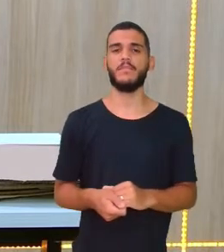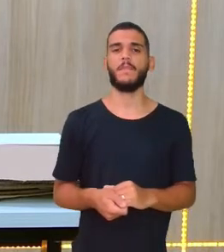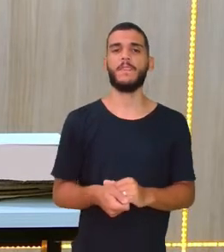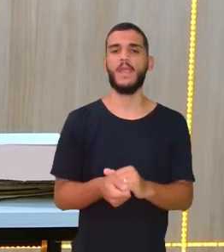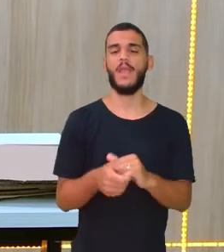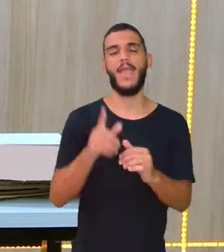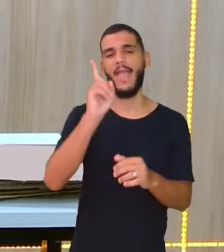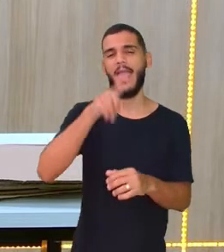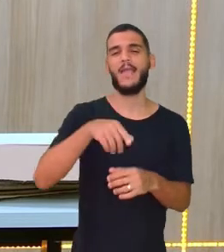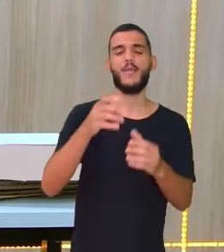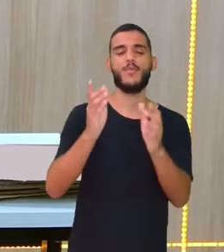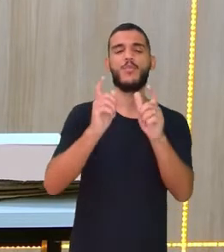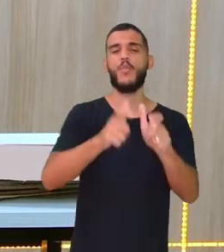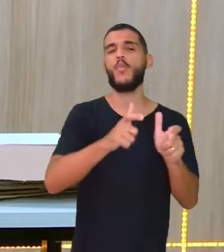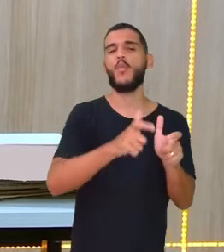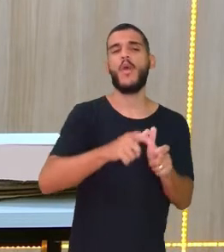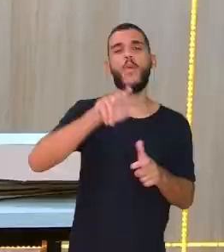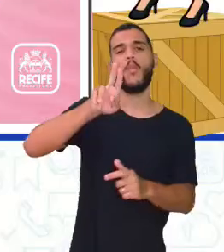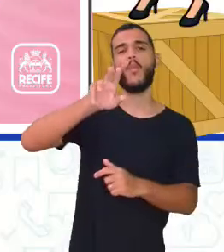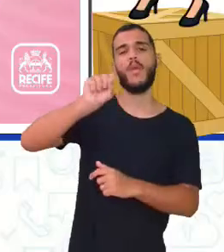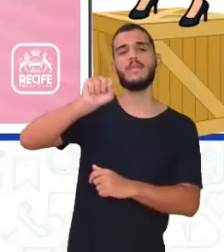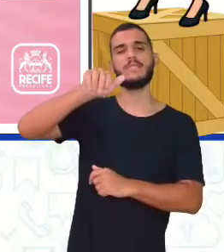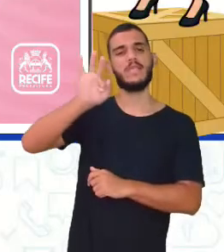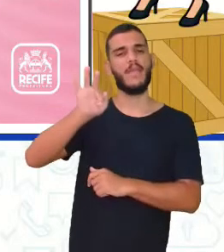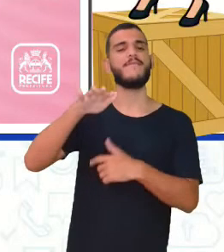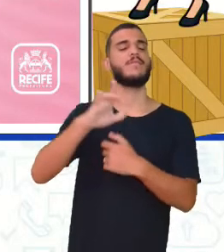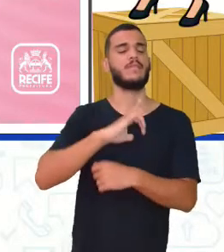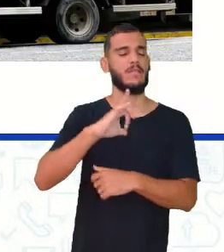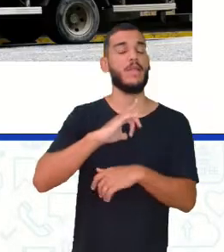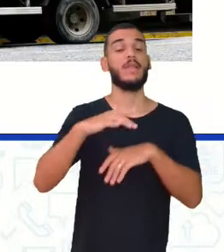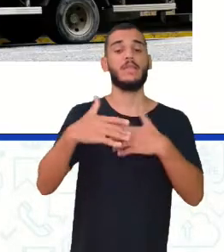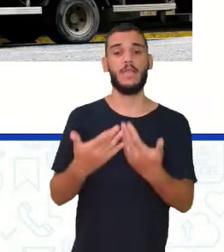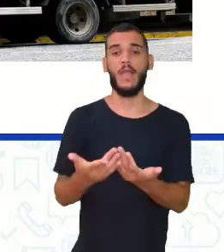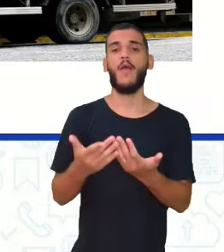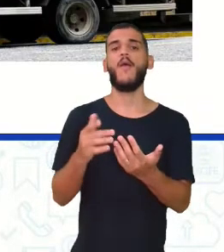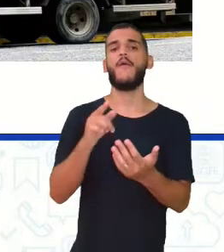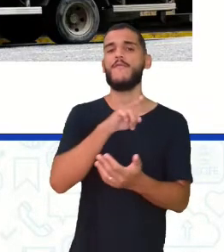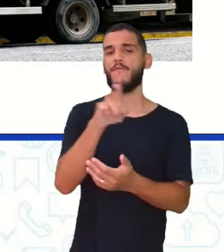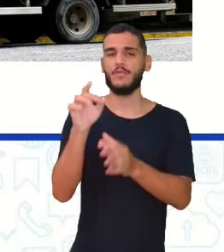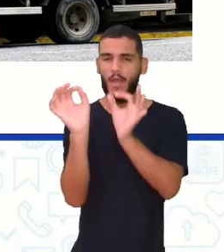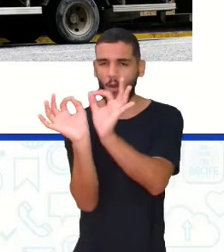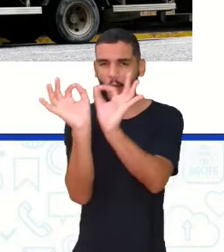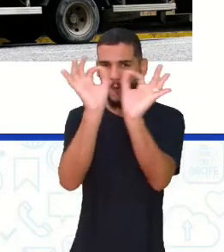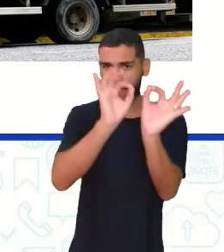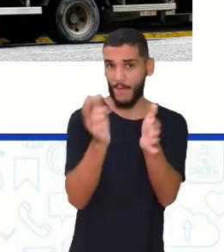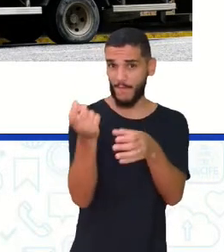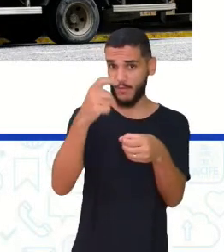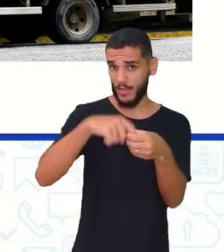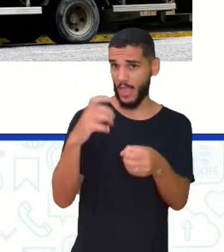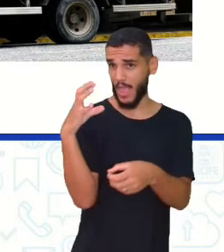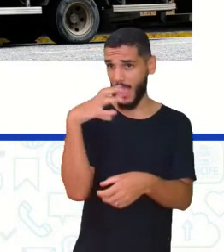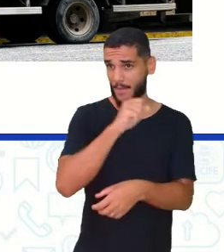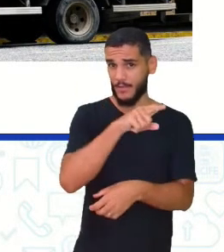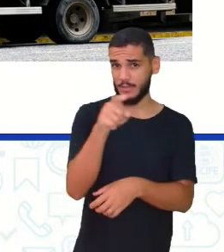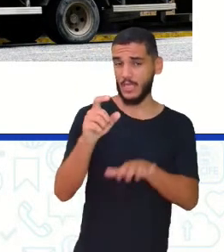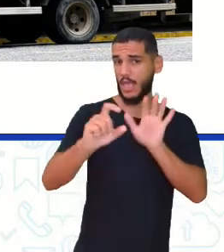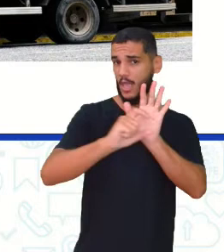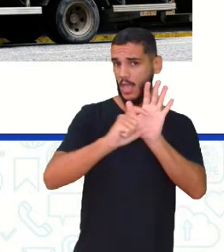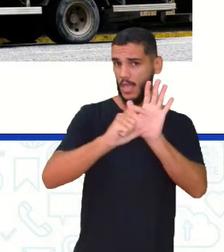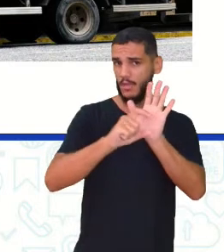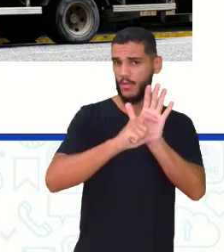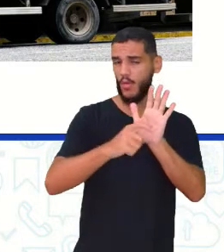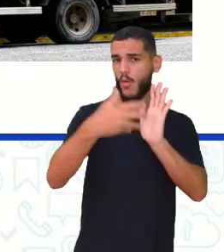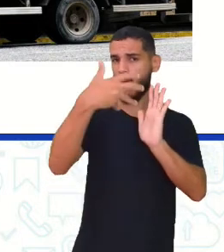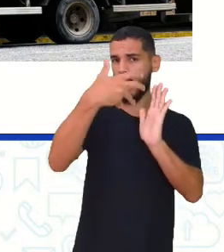da família, também lá no Bongi. Então acompanha, vou voltar bem rapidinho, para que vocês, quem ainda não pegou aí no QR